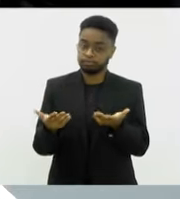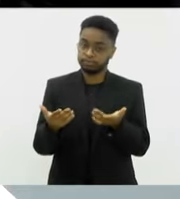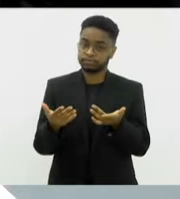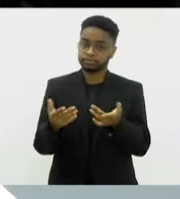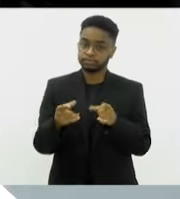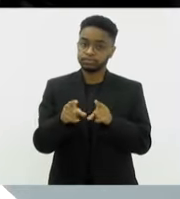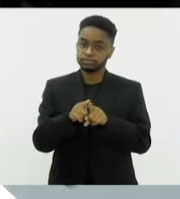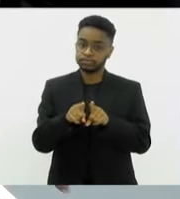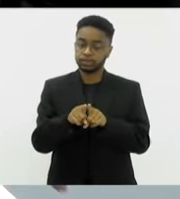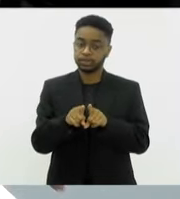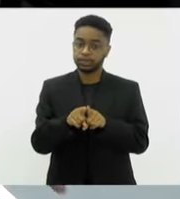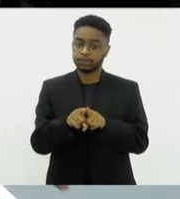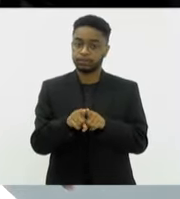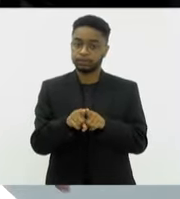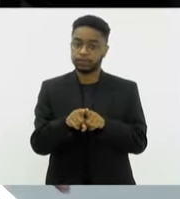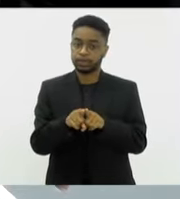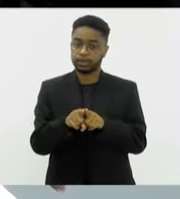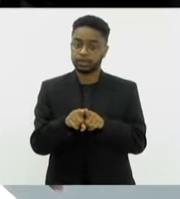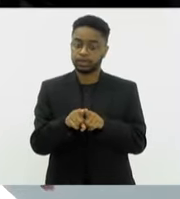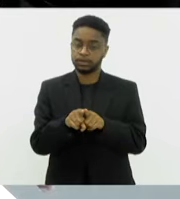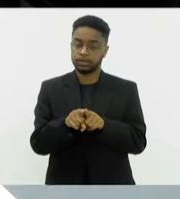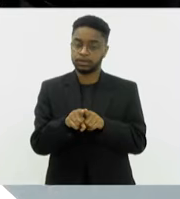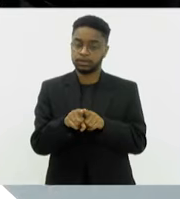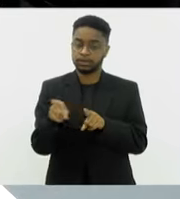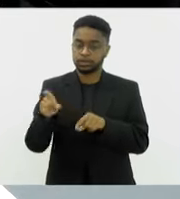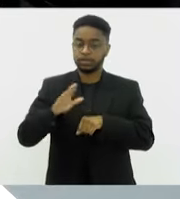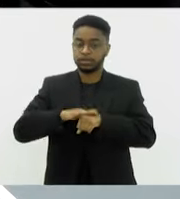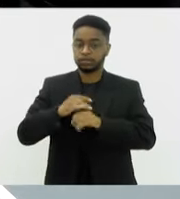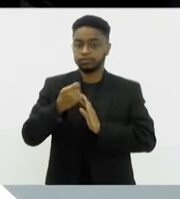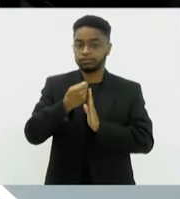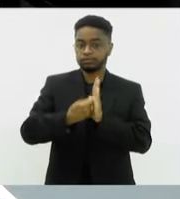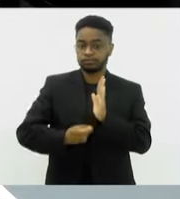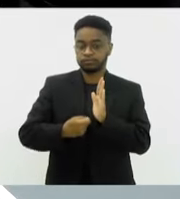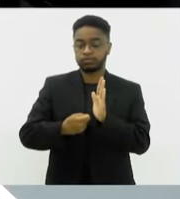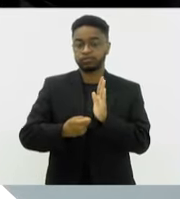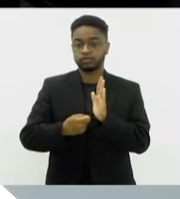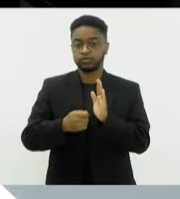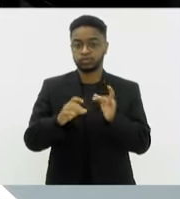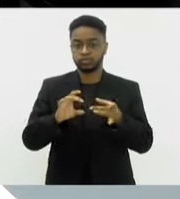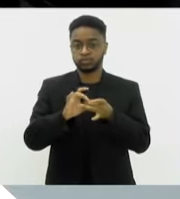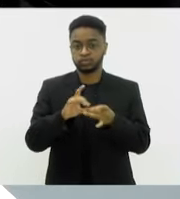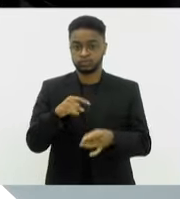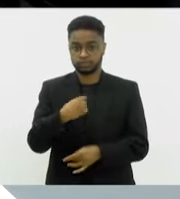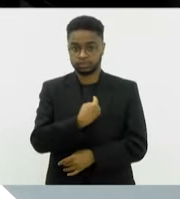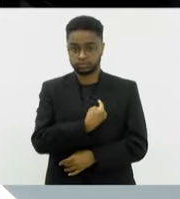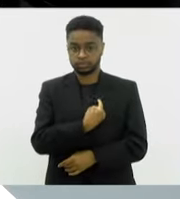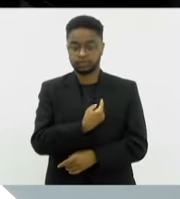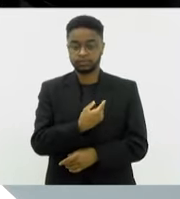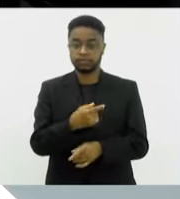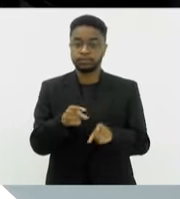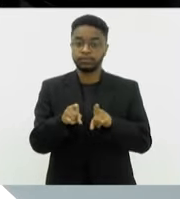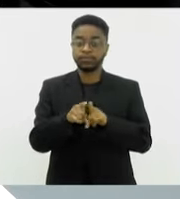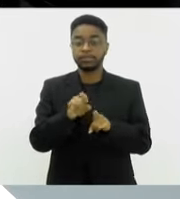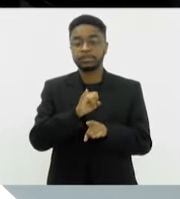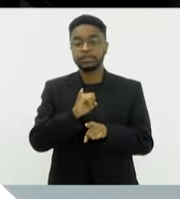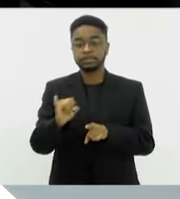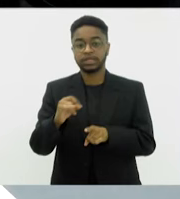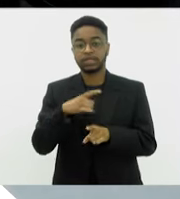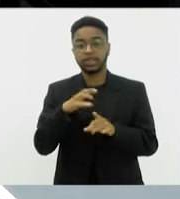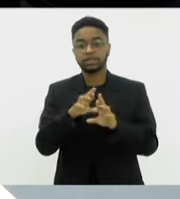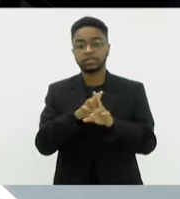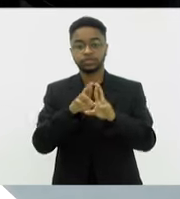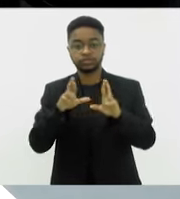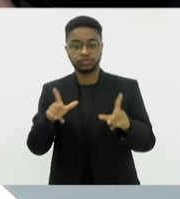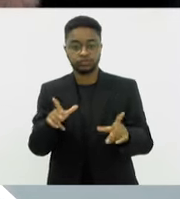também vai, não é, vem como autor da matéria junto conosco, e se houver alguma